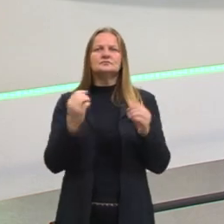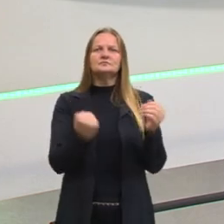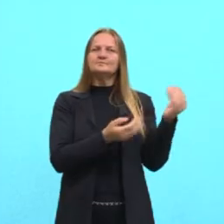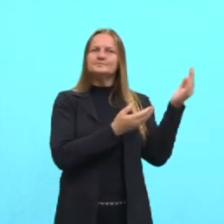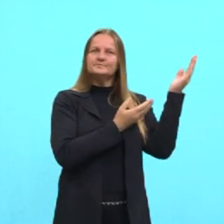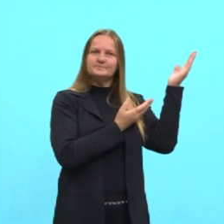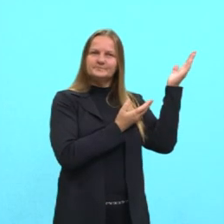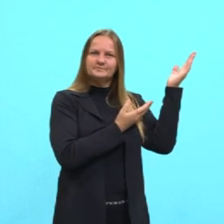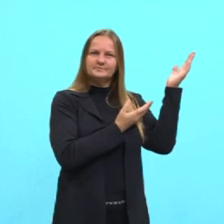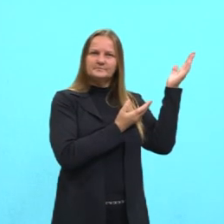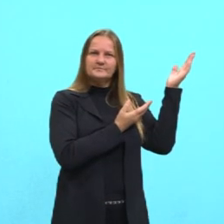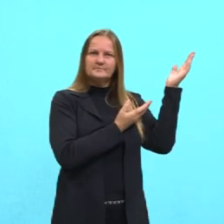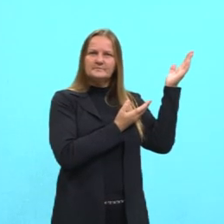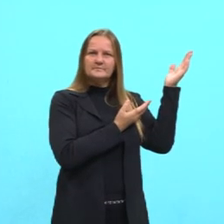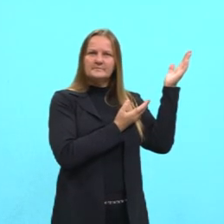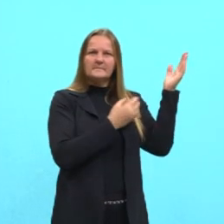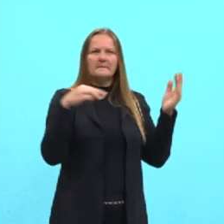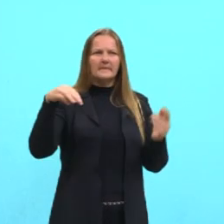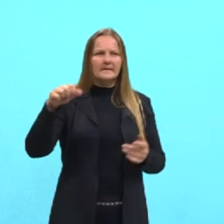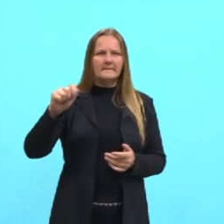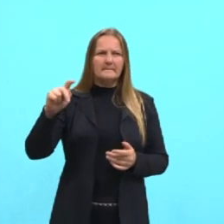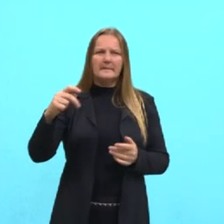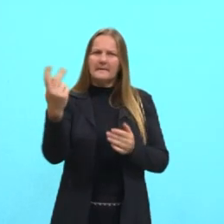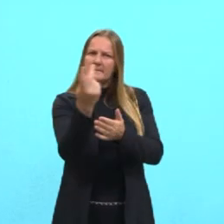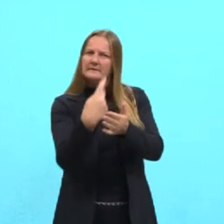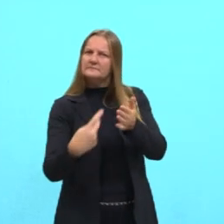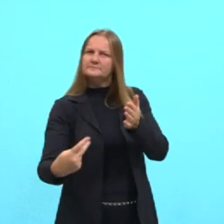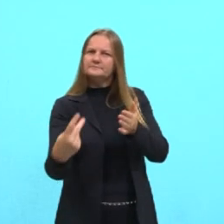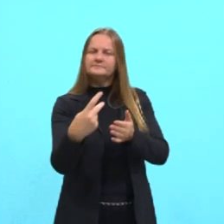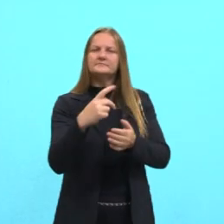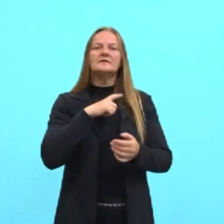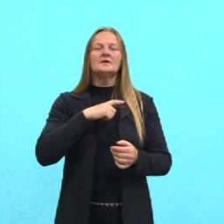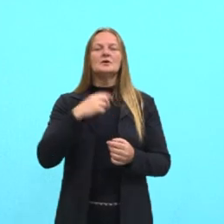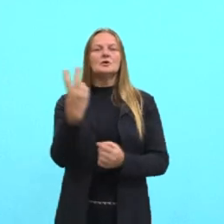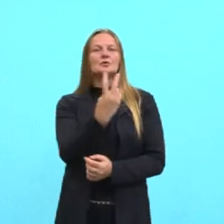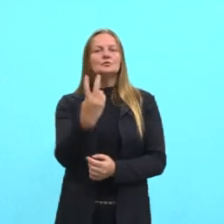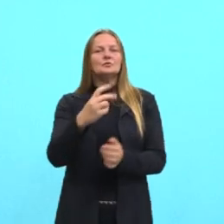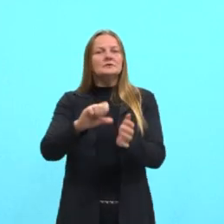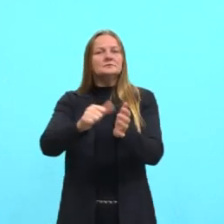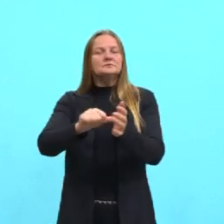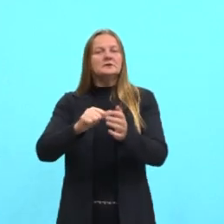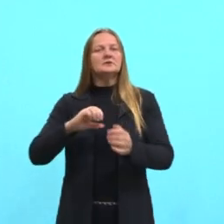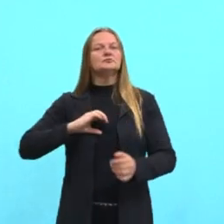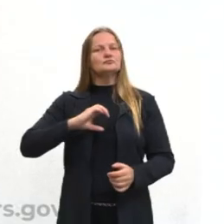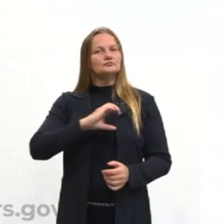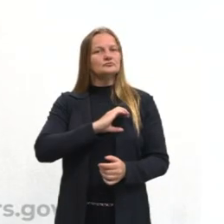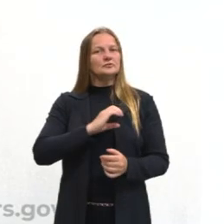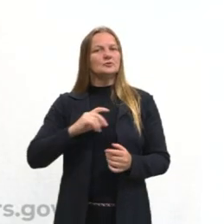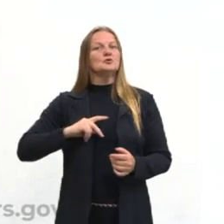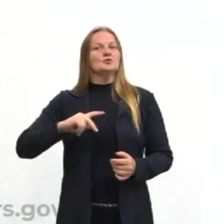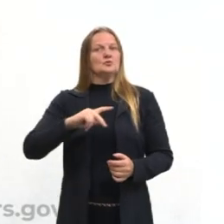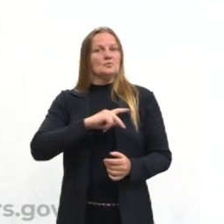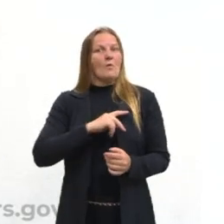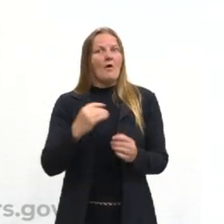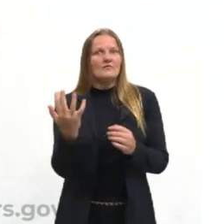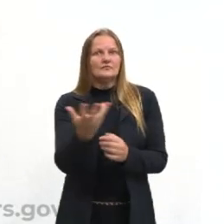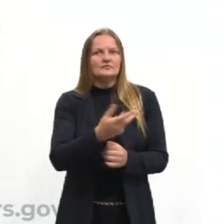aqui apresentando para vocês hoje um mapa só para situar Então essas duas primeiras civilizações né